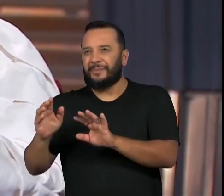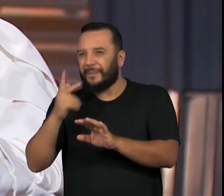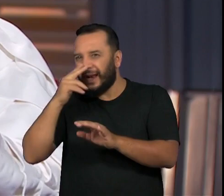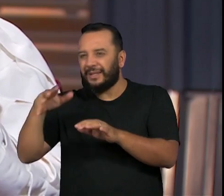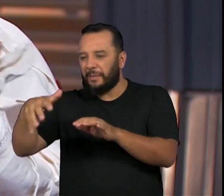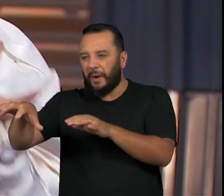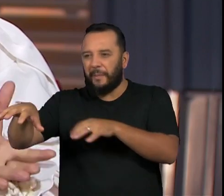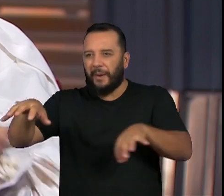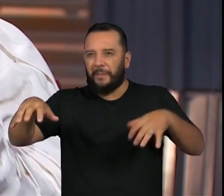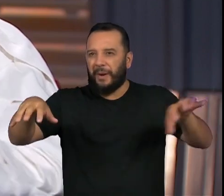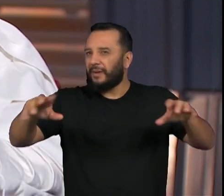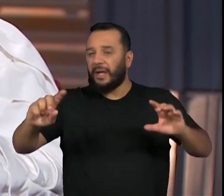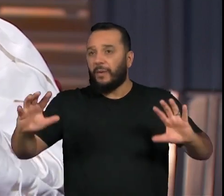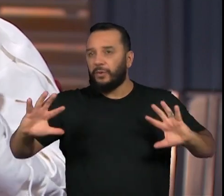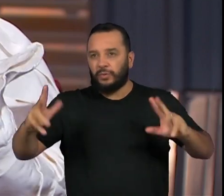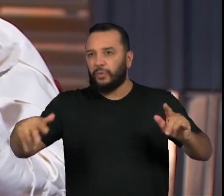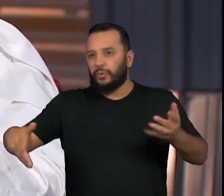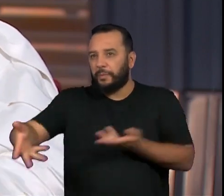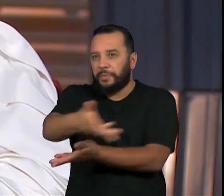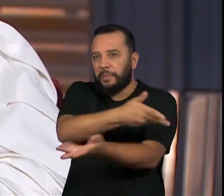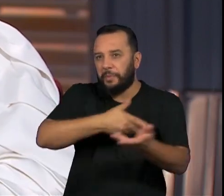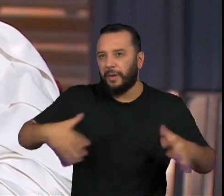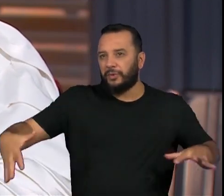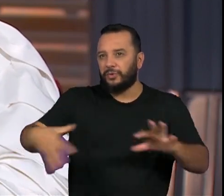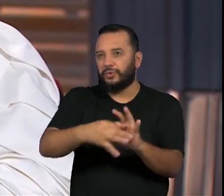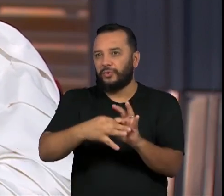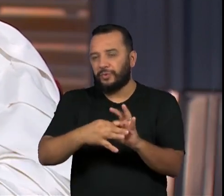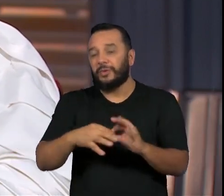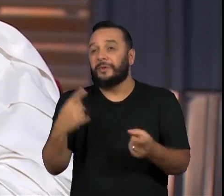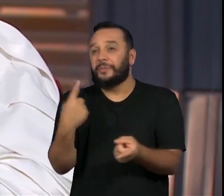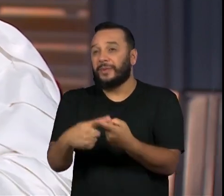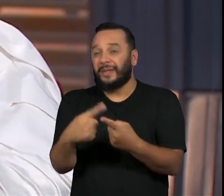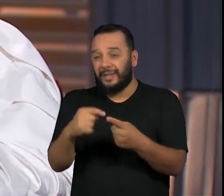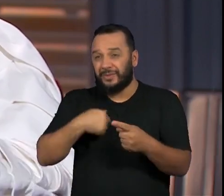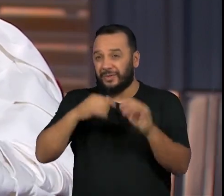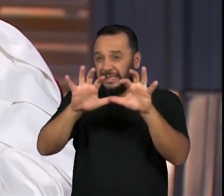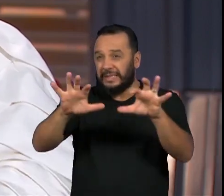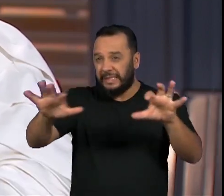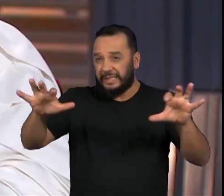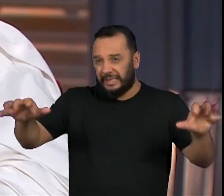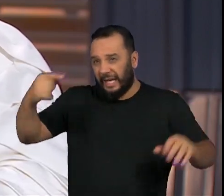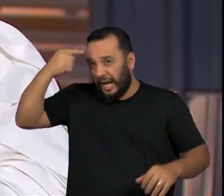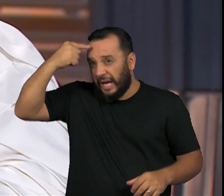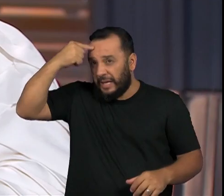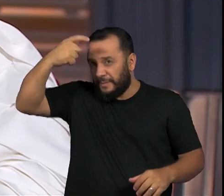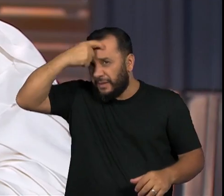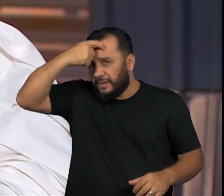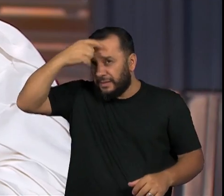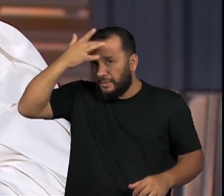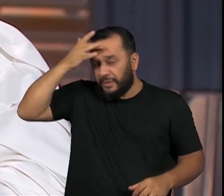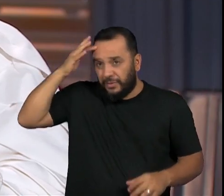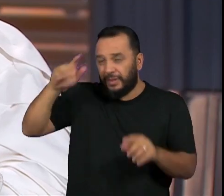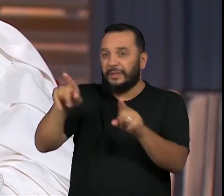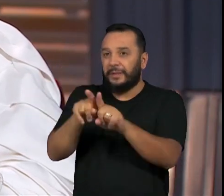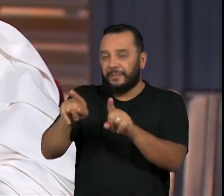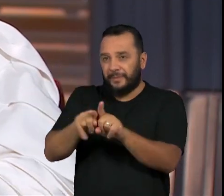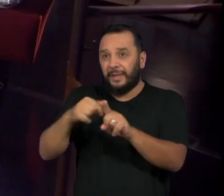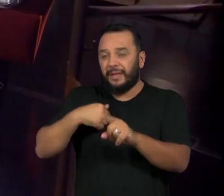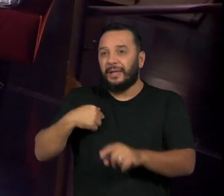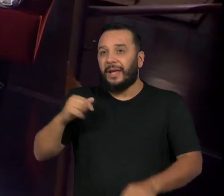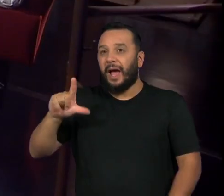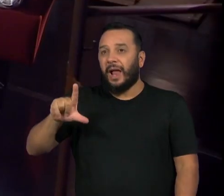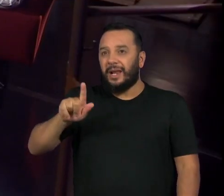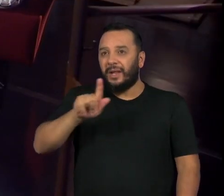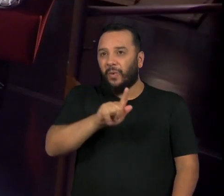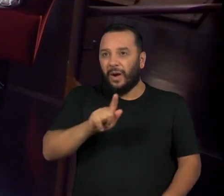para compulsoriamente uniformizar primeiro a cabeça das pessoas e depois aquilo que elas expressam como linguagem por meio da aparência, né?